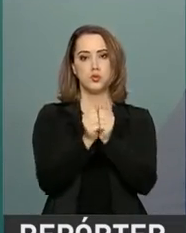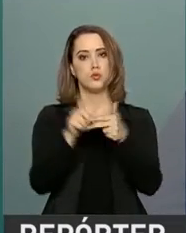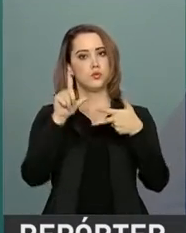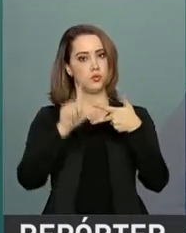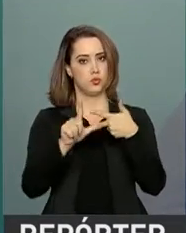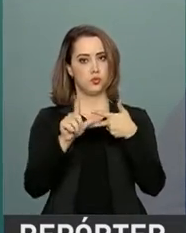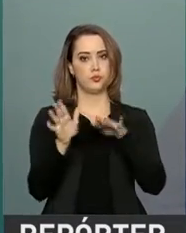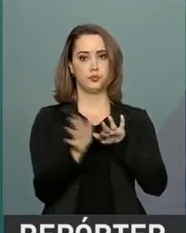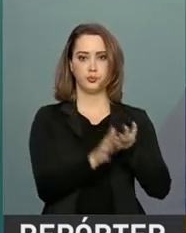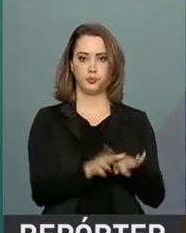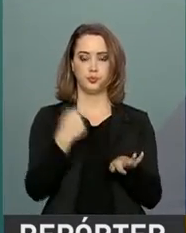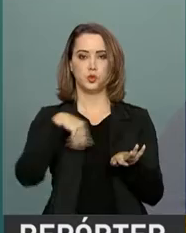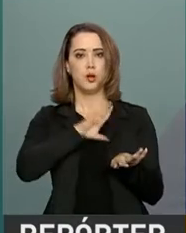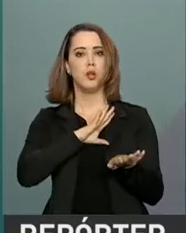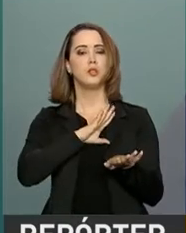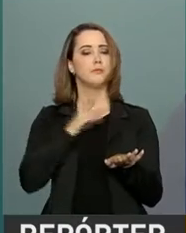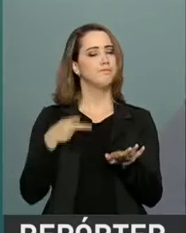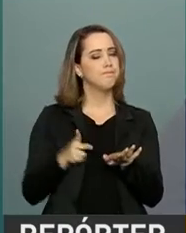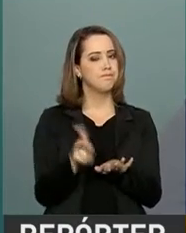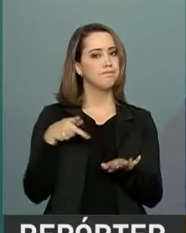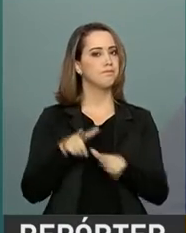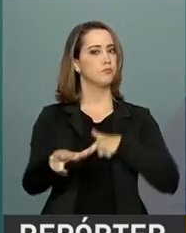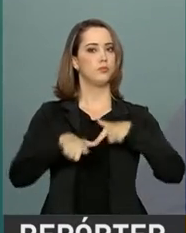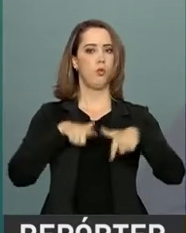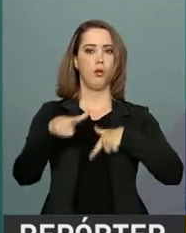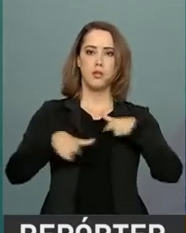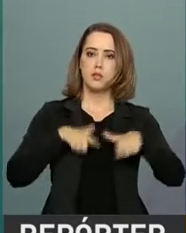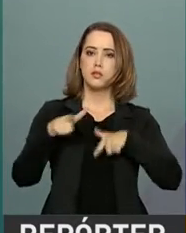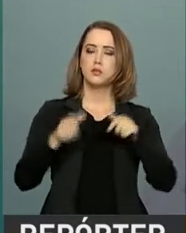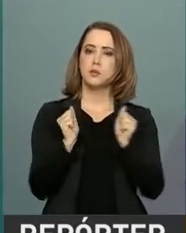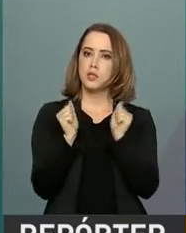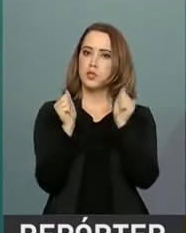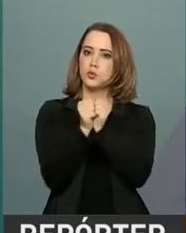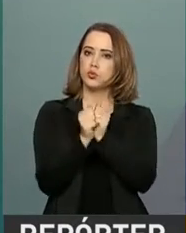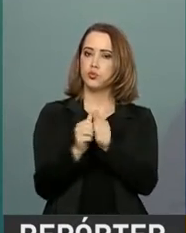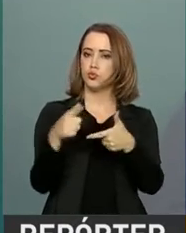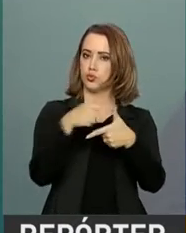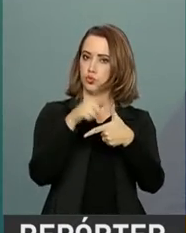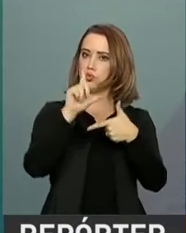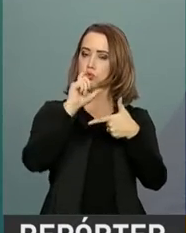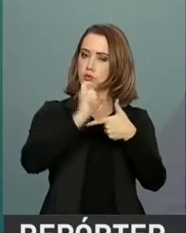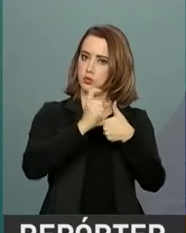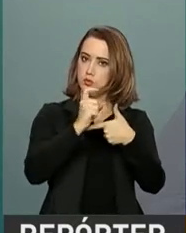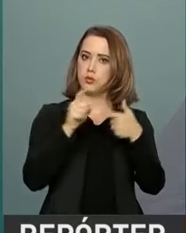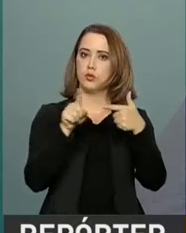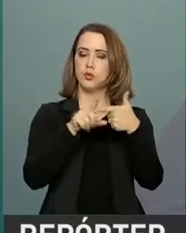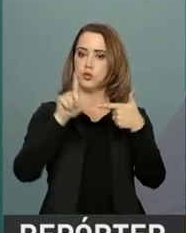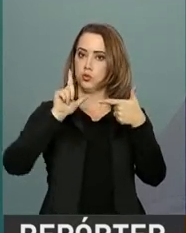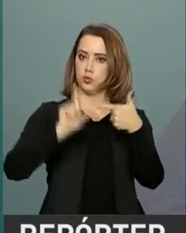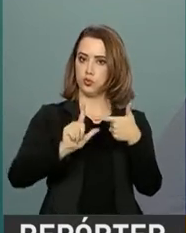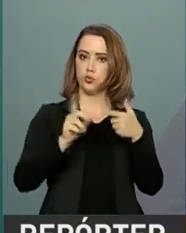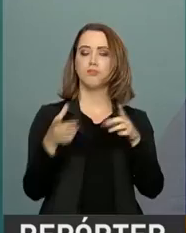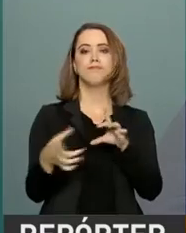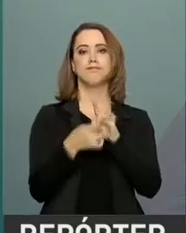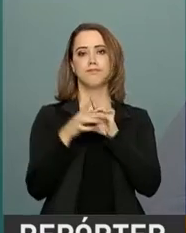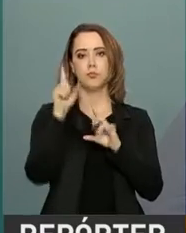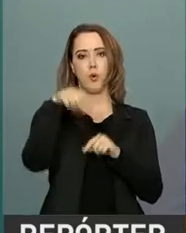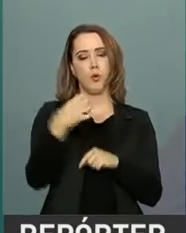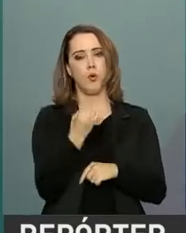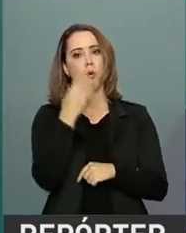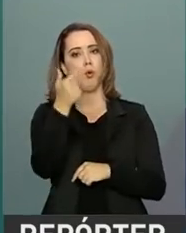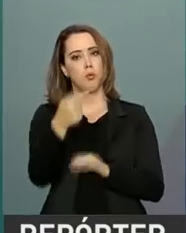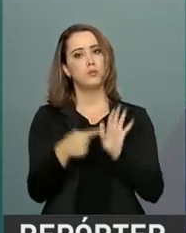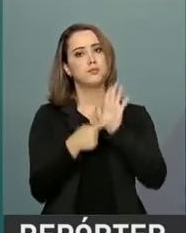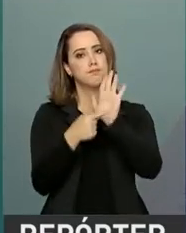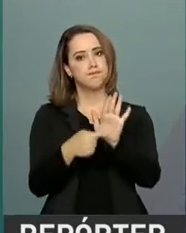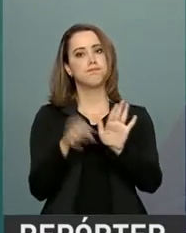continuar trabalhando em harmonia o poder legislativo poder executivo que já está trazendo resultados extremamente positivos para o país em